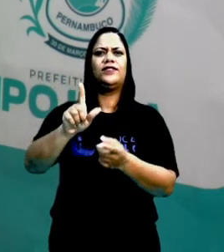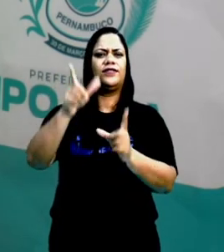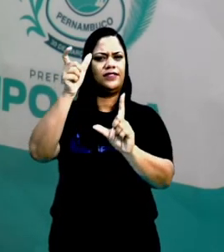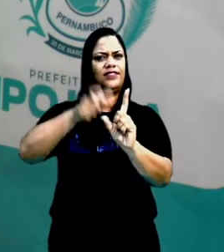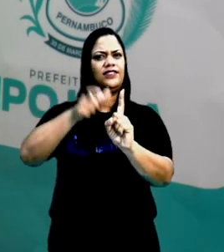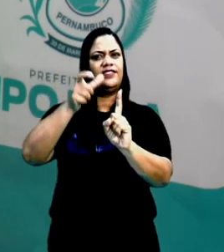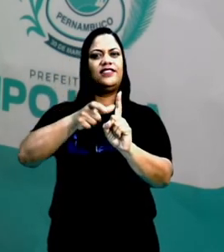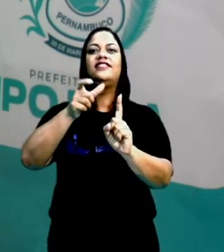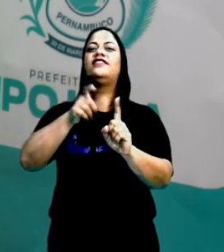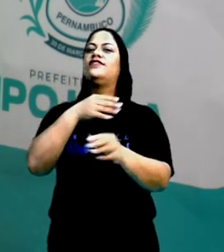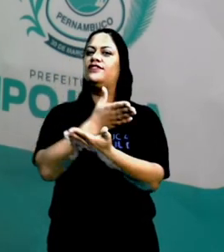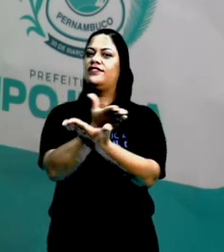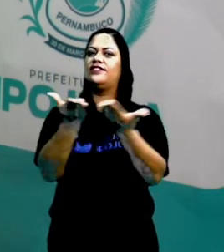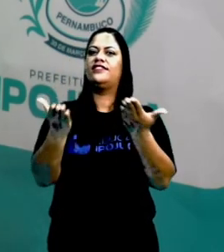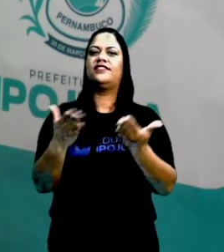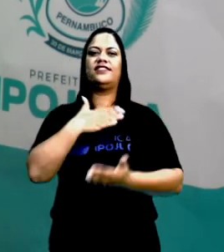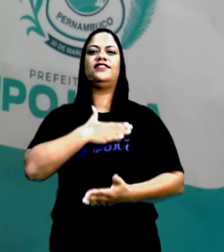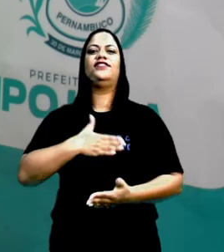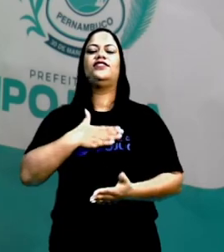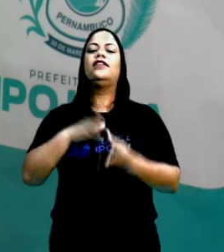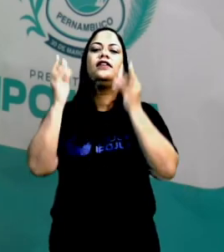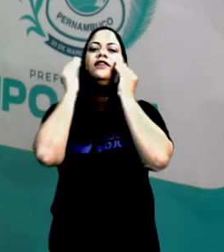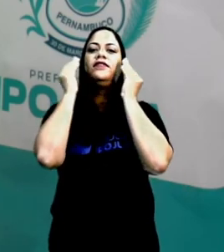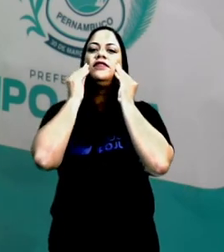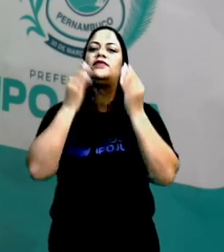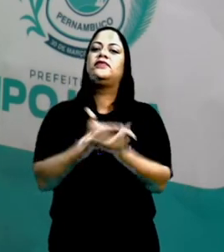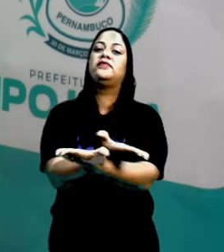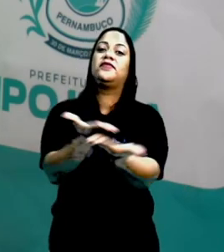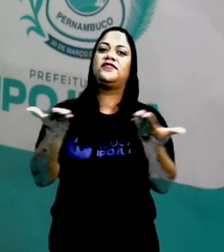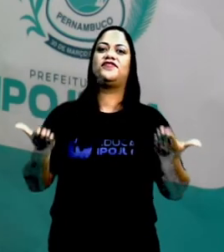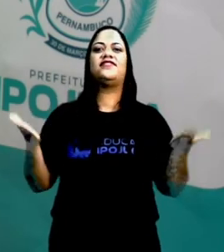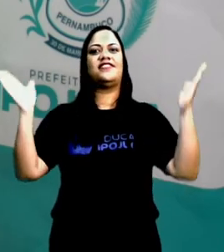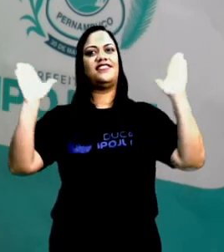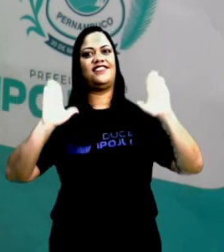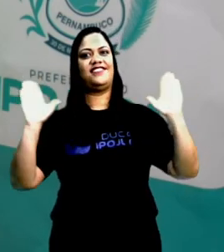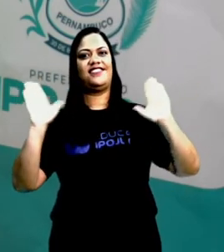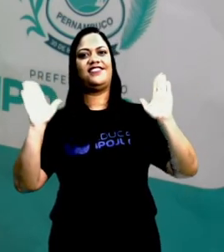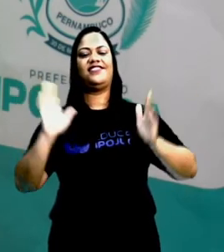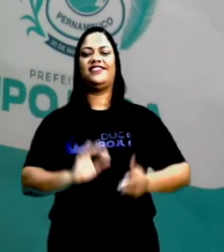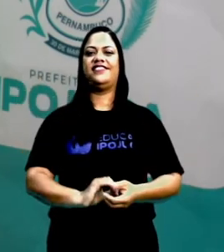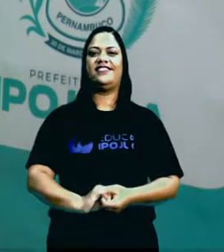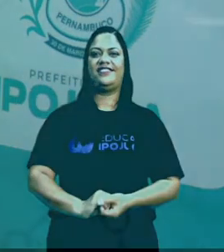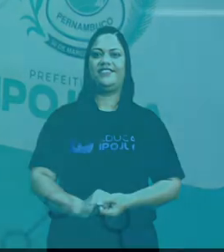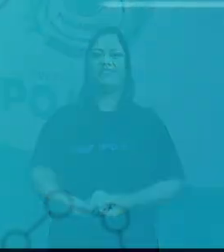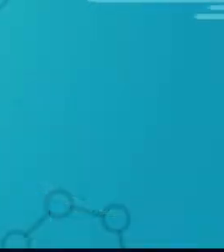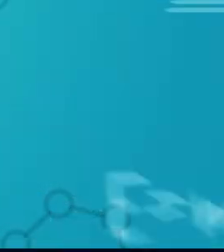também gostarem. Tá certo? Um beijo grande para vocês e até a próxima aula.